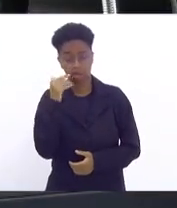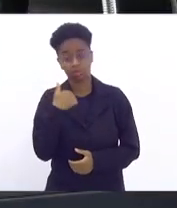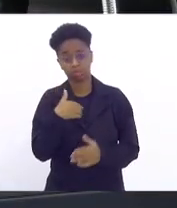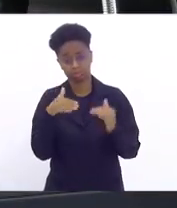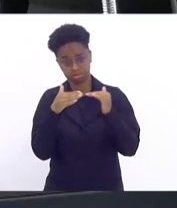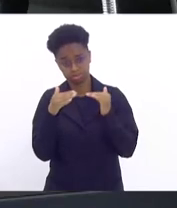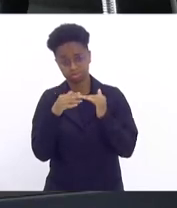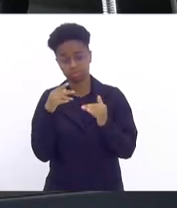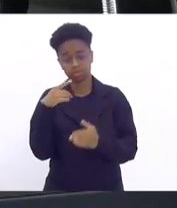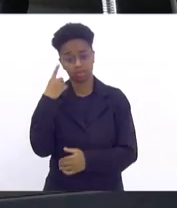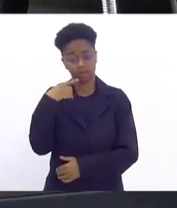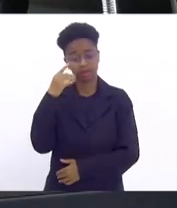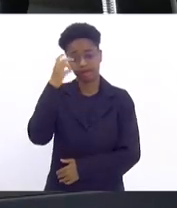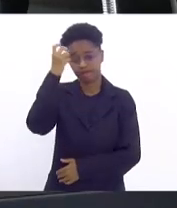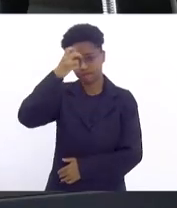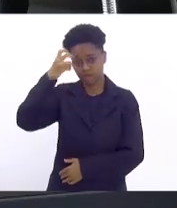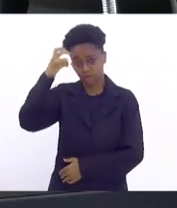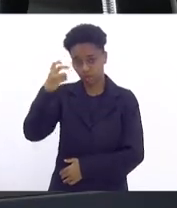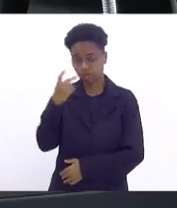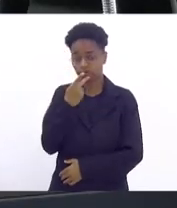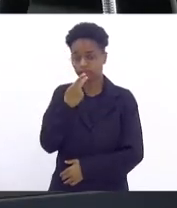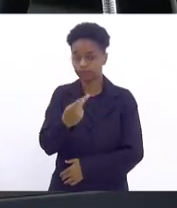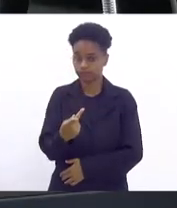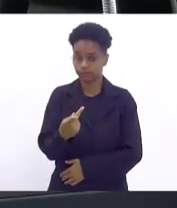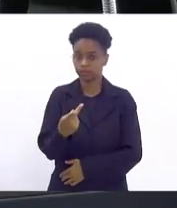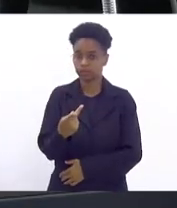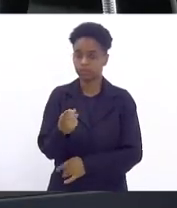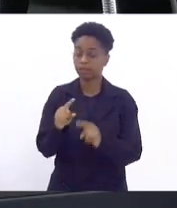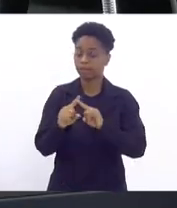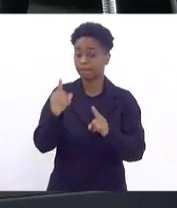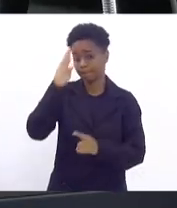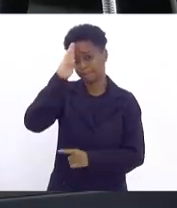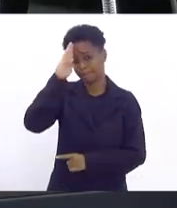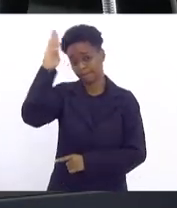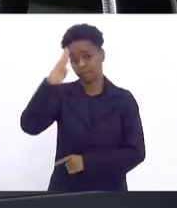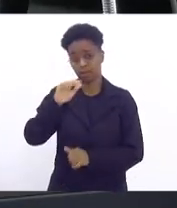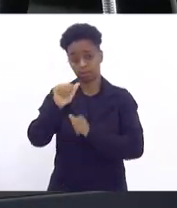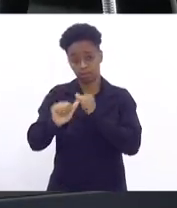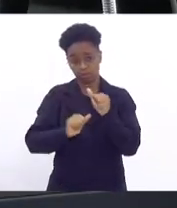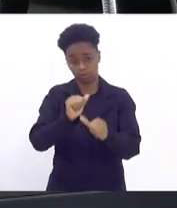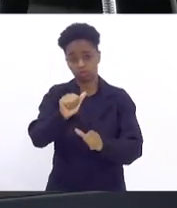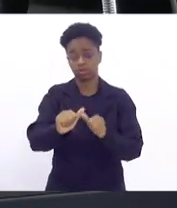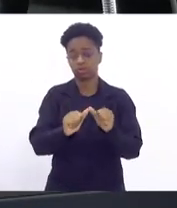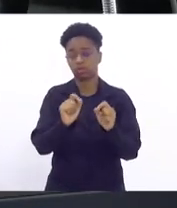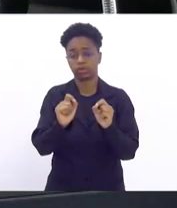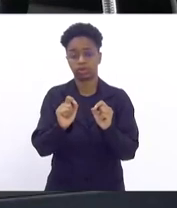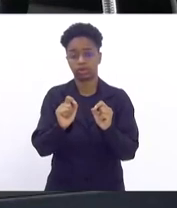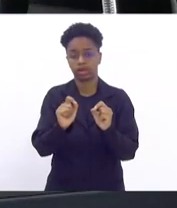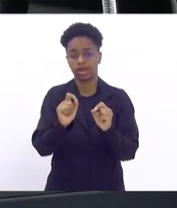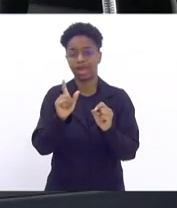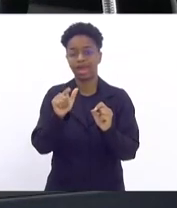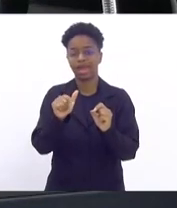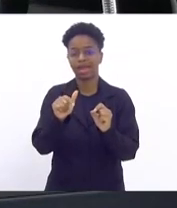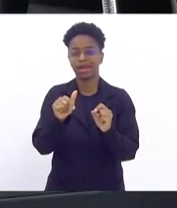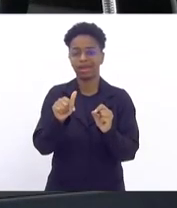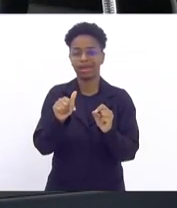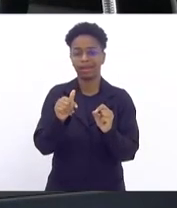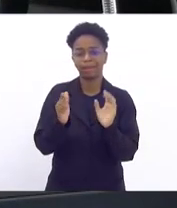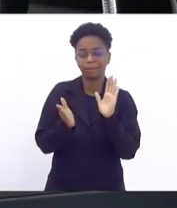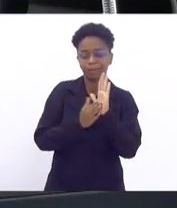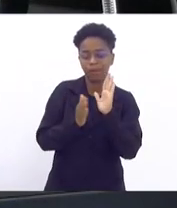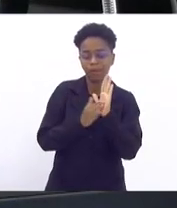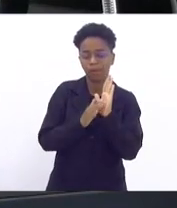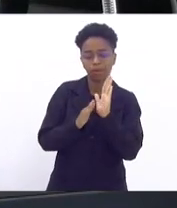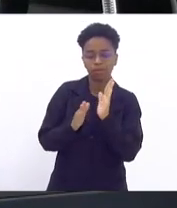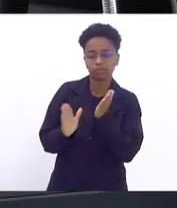deputada Verônica disse e a principal mudança no funcionamento dessas frente é a submissão da proposição